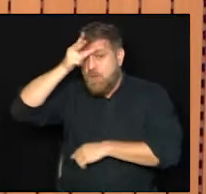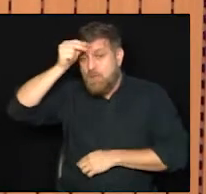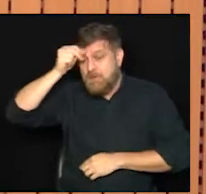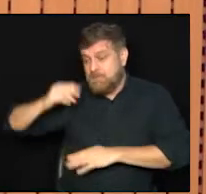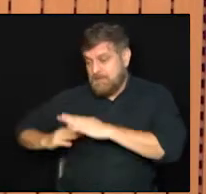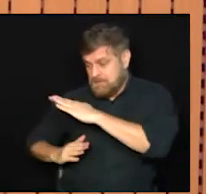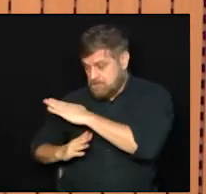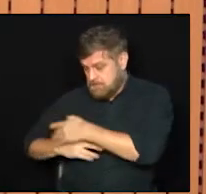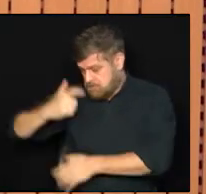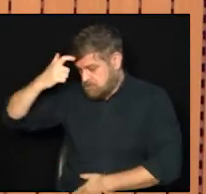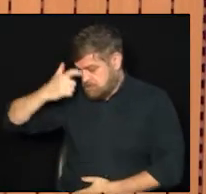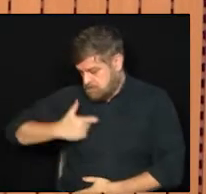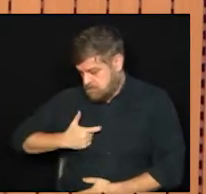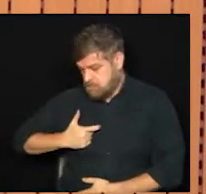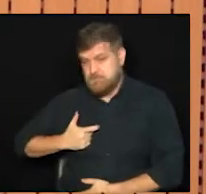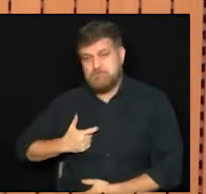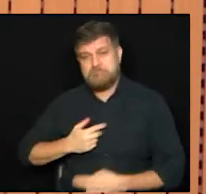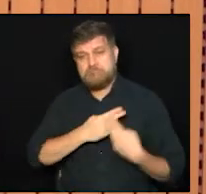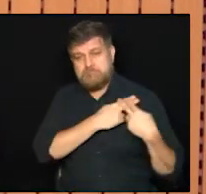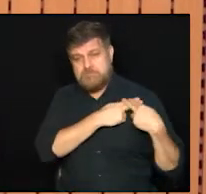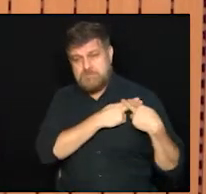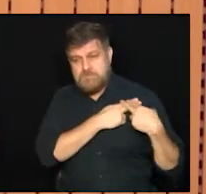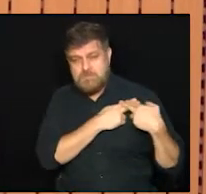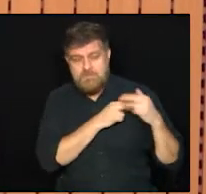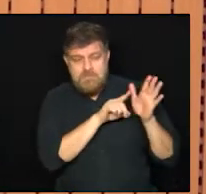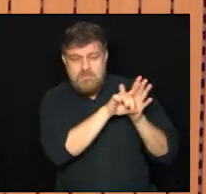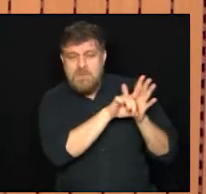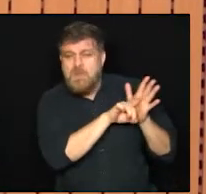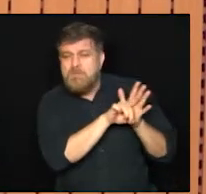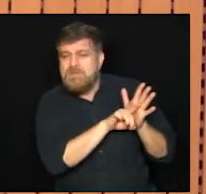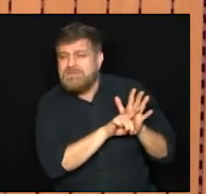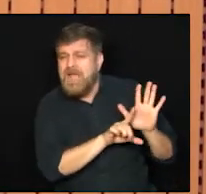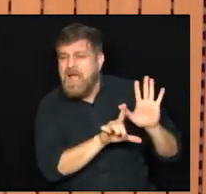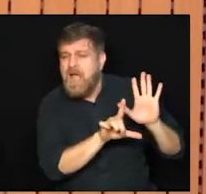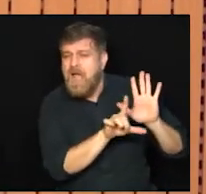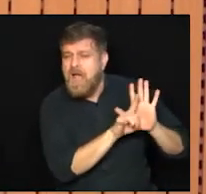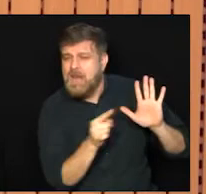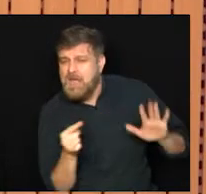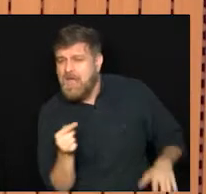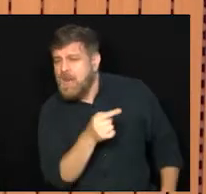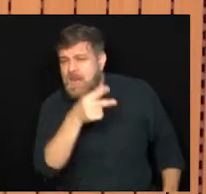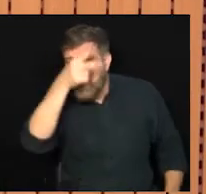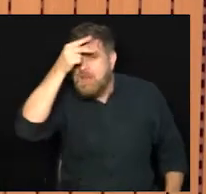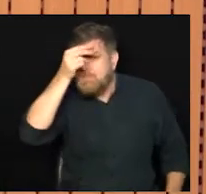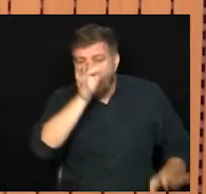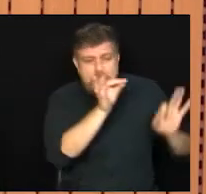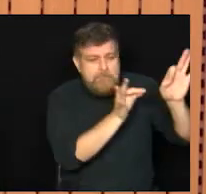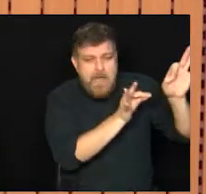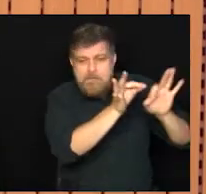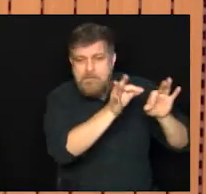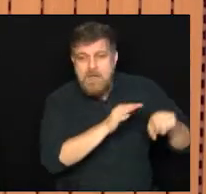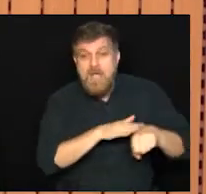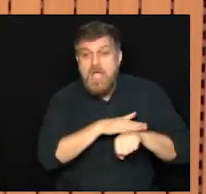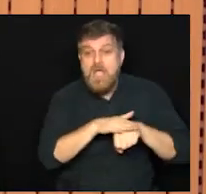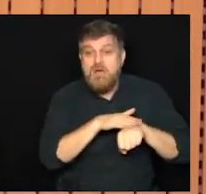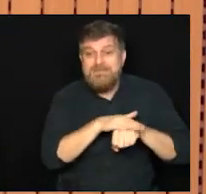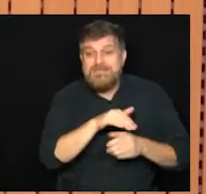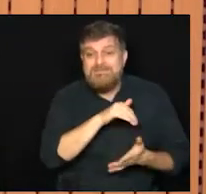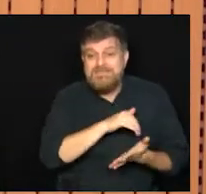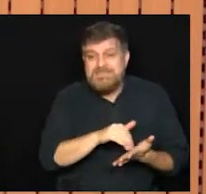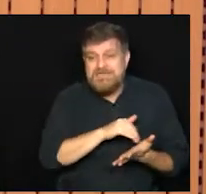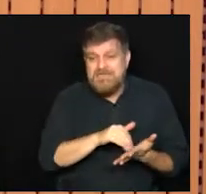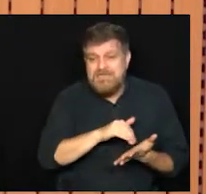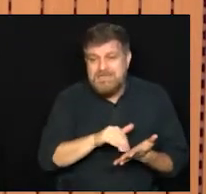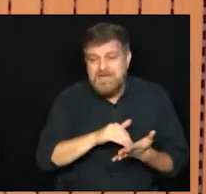como está a tramitação da elaboração dessa lei dentro do governo, conversar com a Adriana Flose,